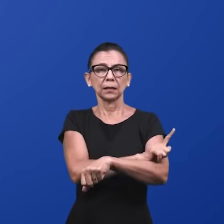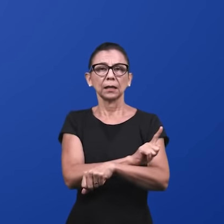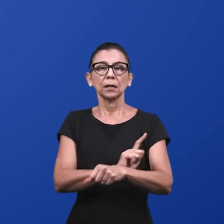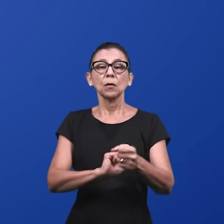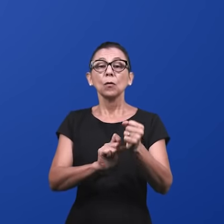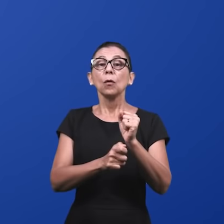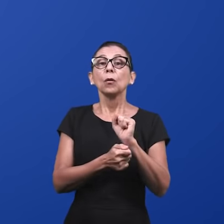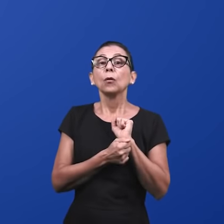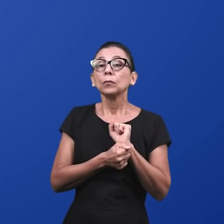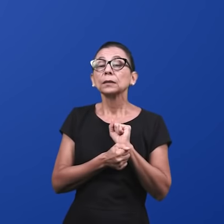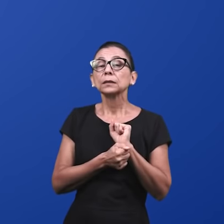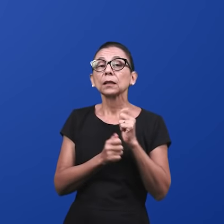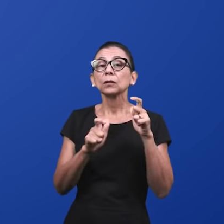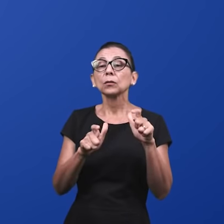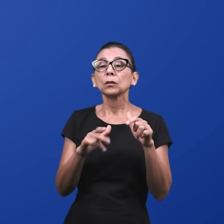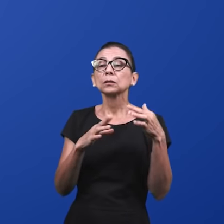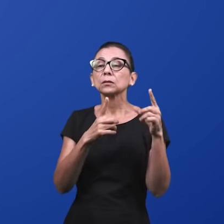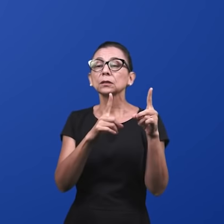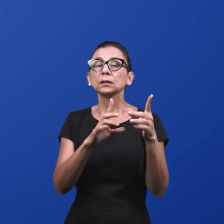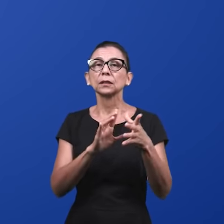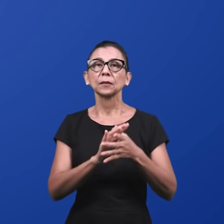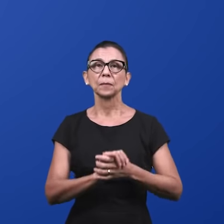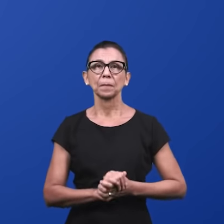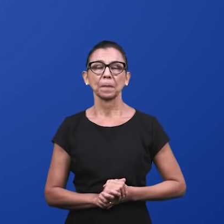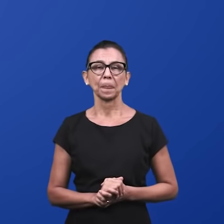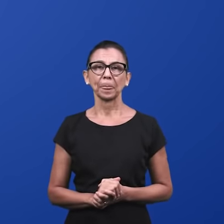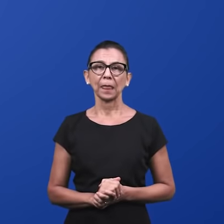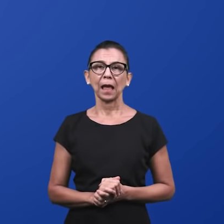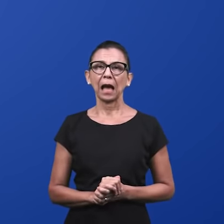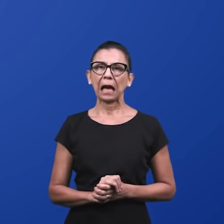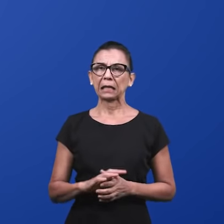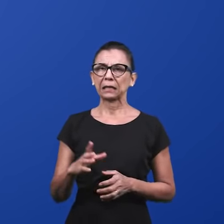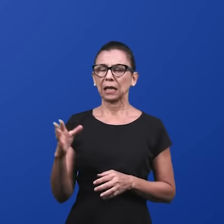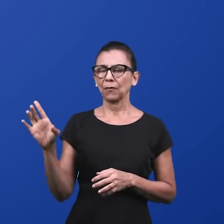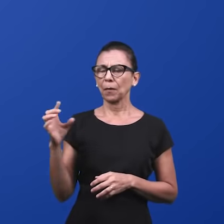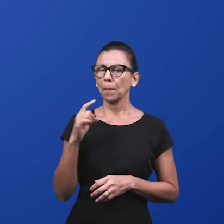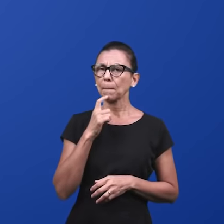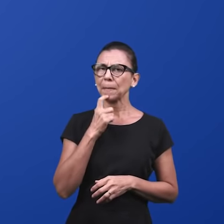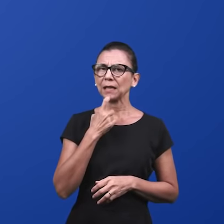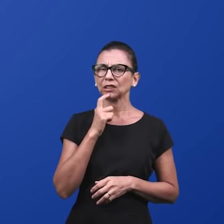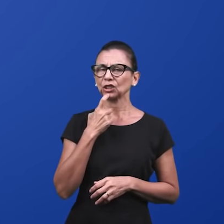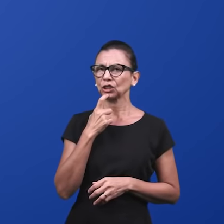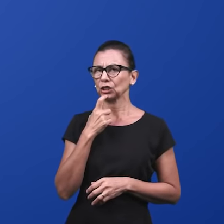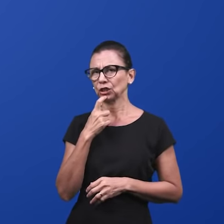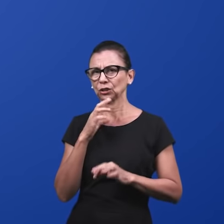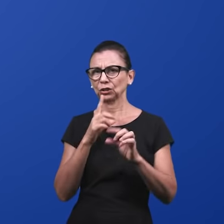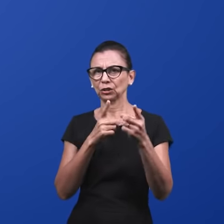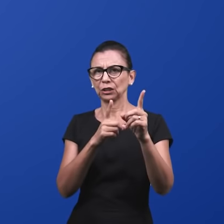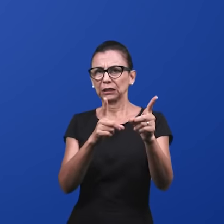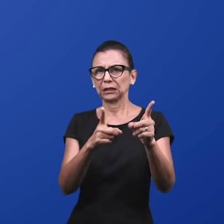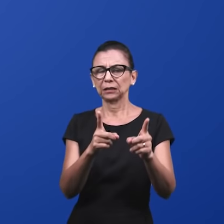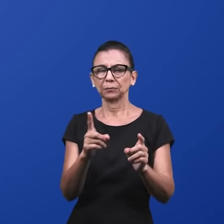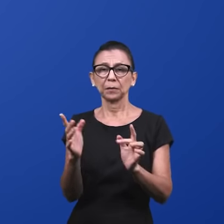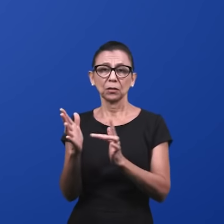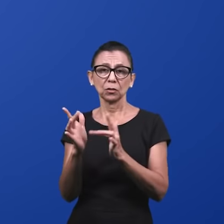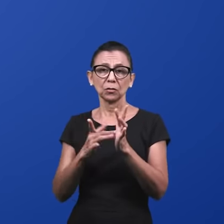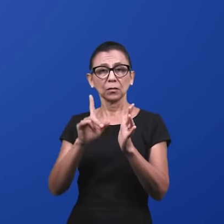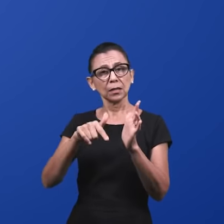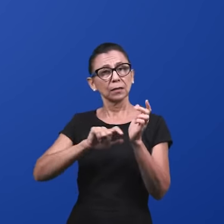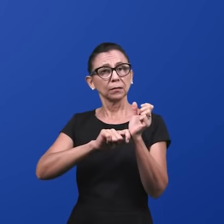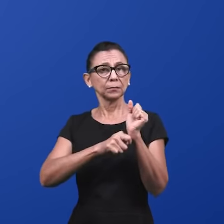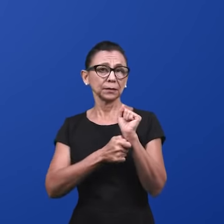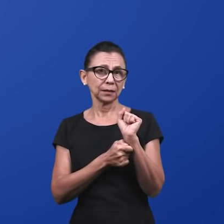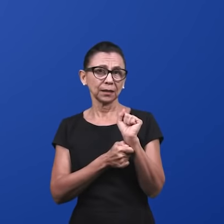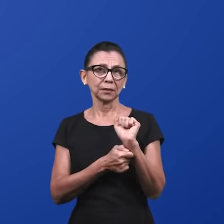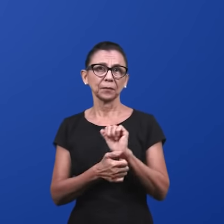mistério para os discípulos? O mistério estava no lado deles, porque Jesus é um mistério, pertence a